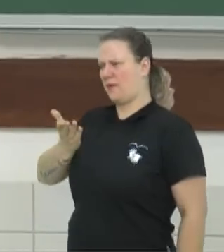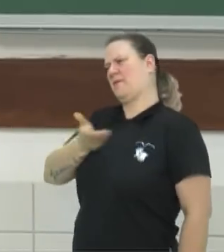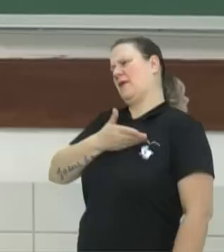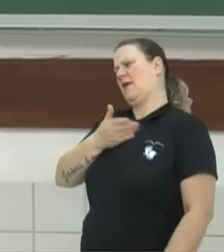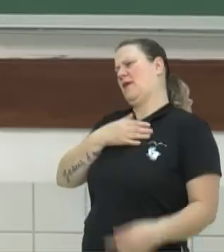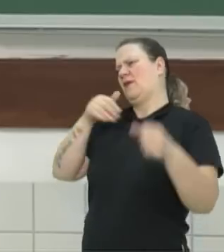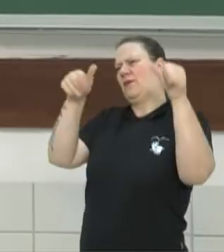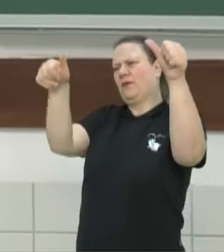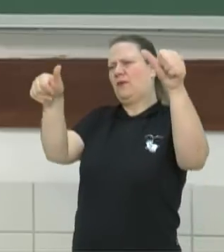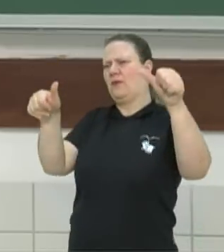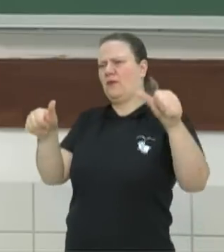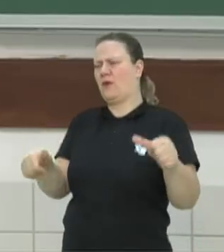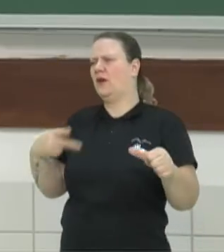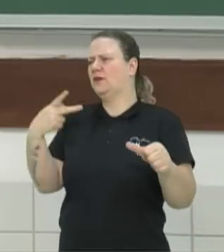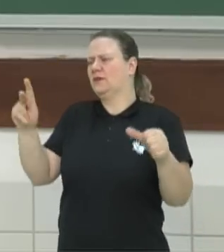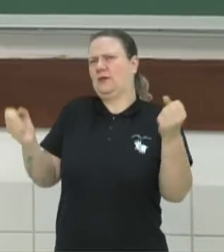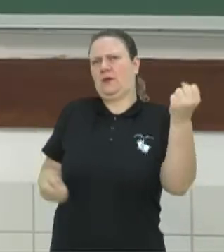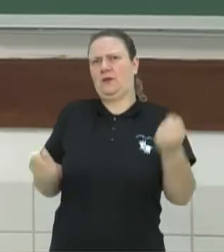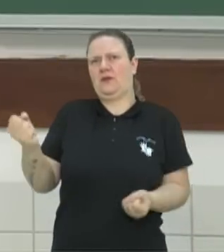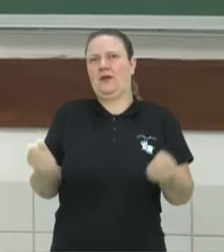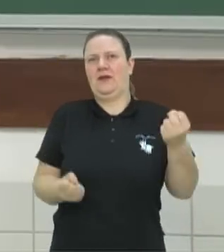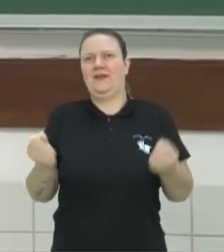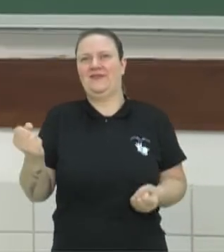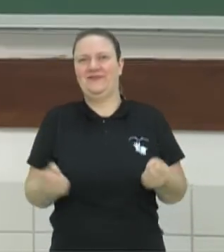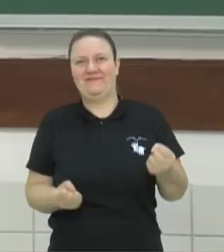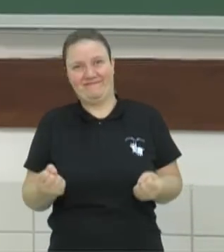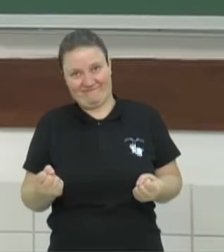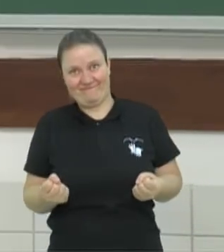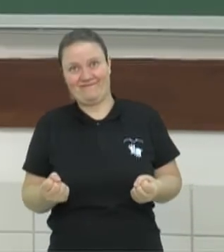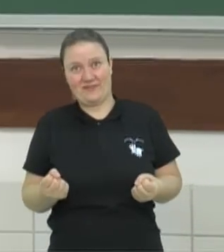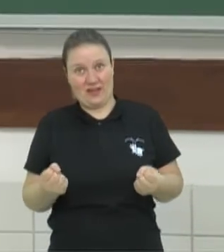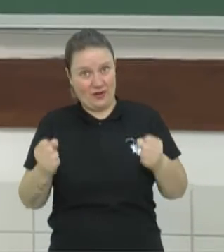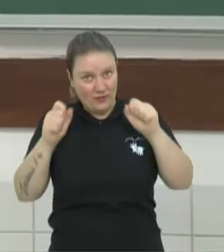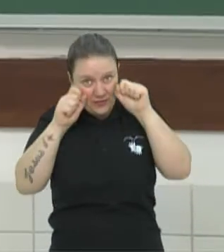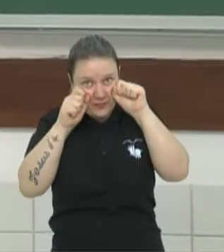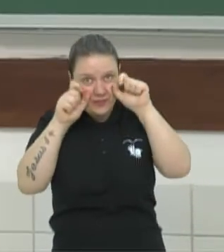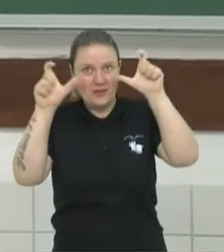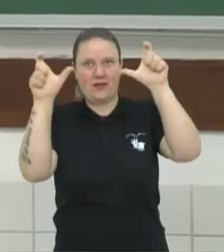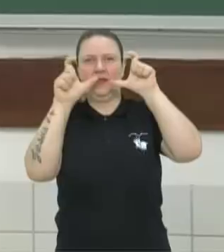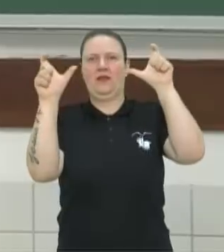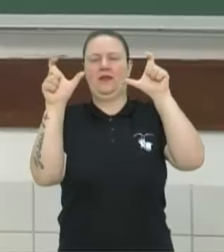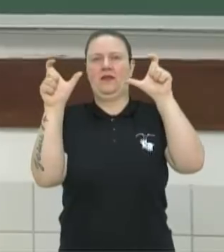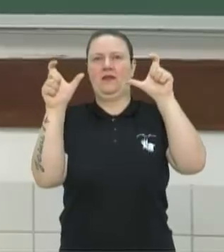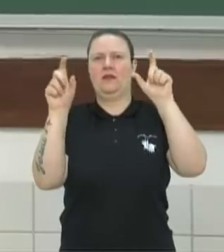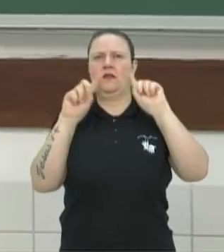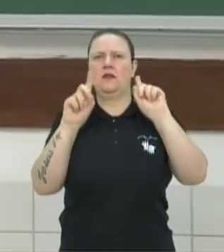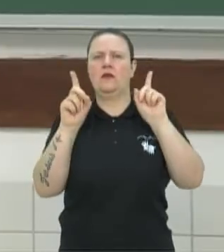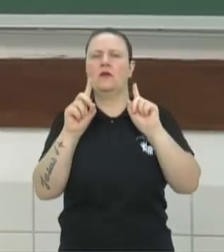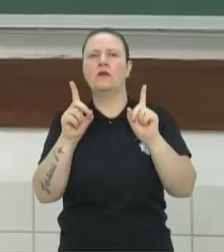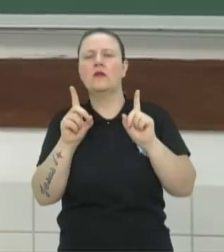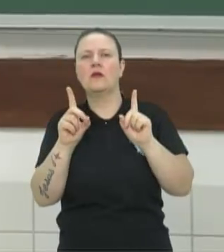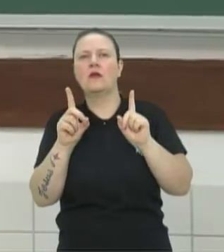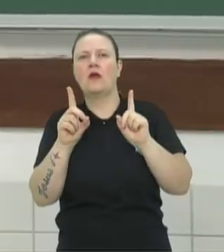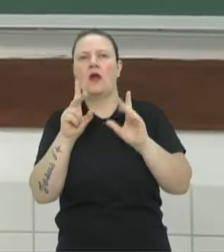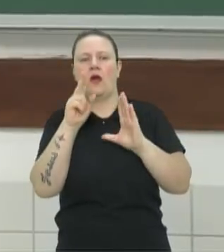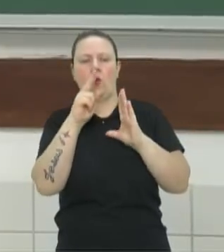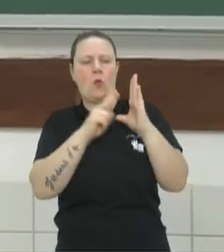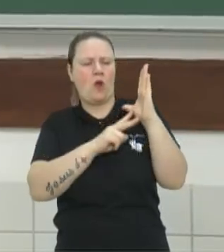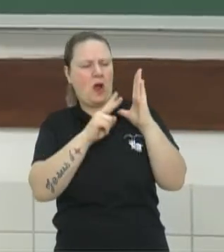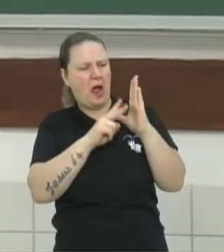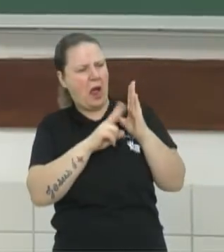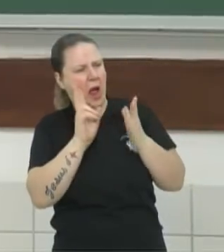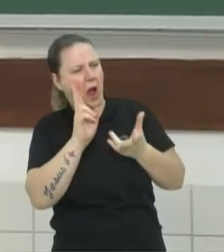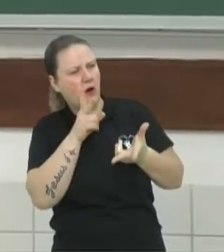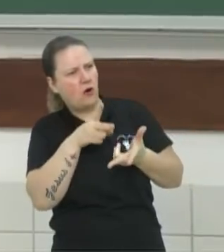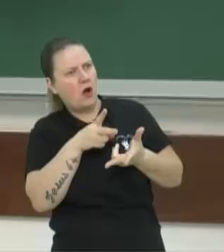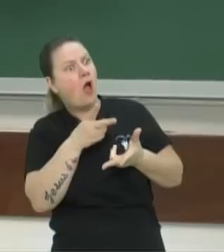Então, ele não está fazendo campanha, mas está. Então, eu quero que você fique esperto, hein? Não passa por um leitor ingênuo quando